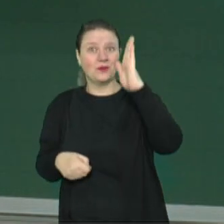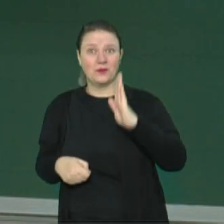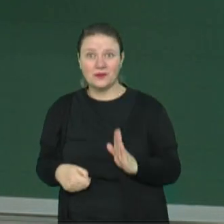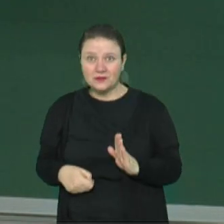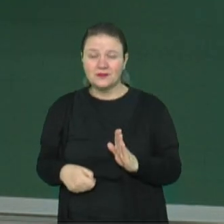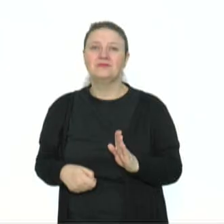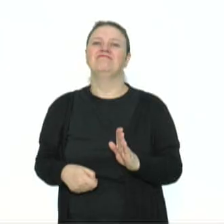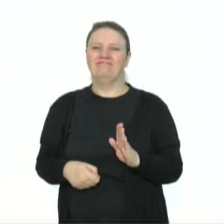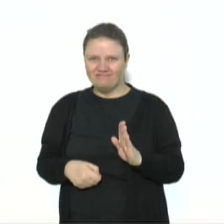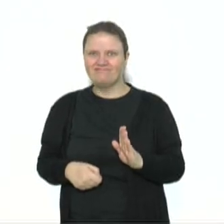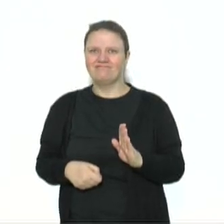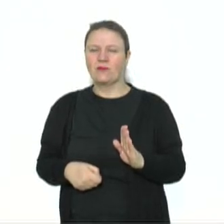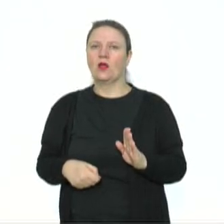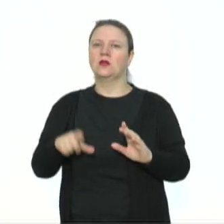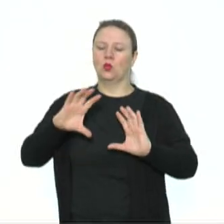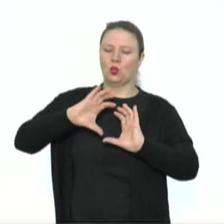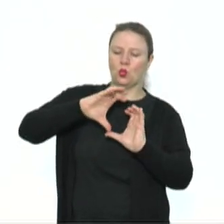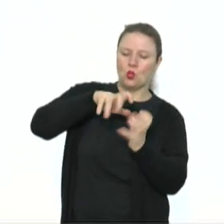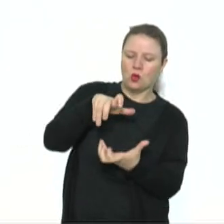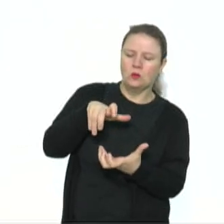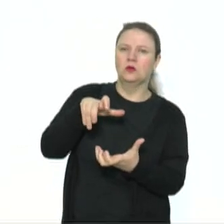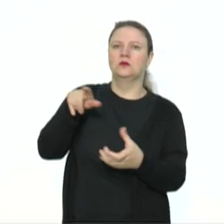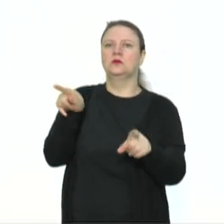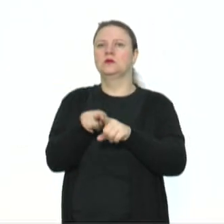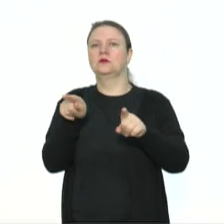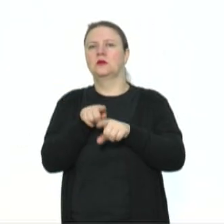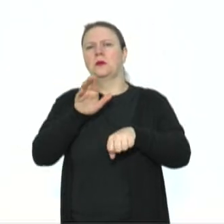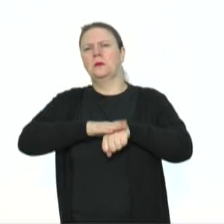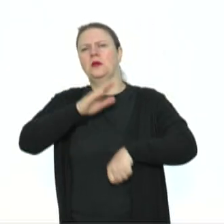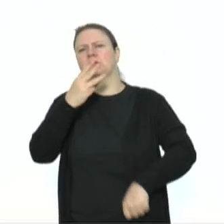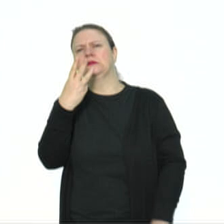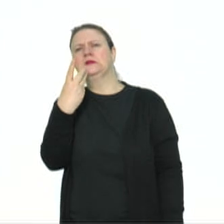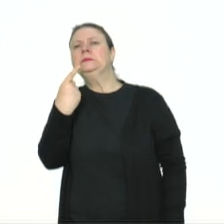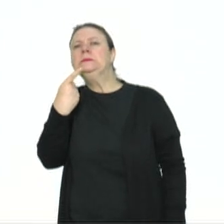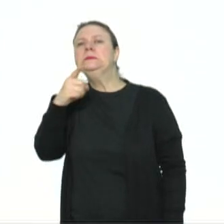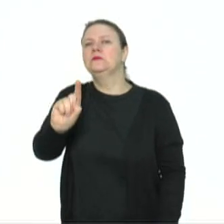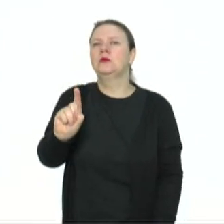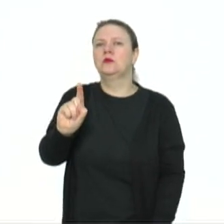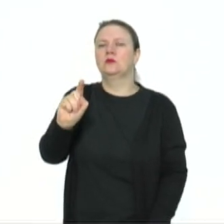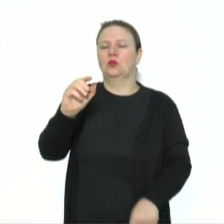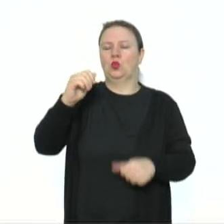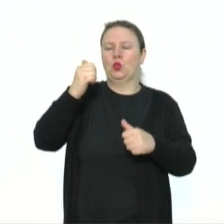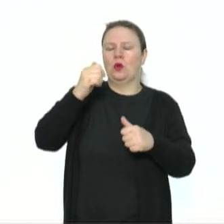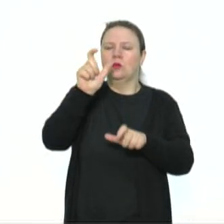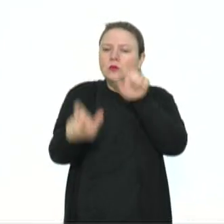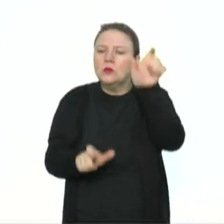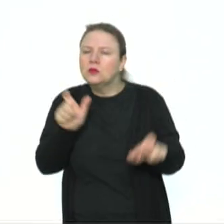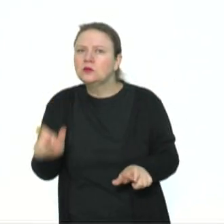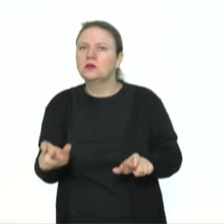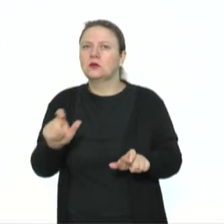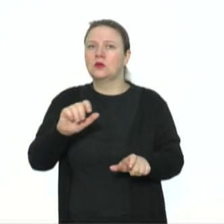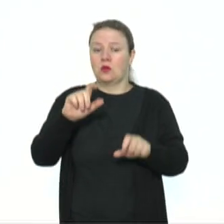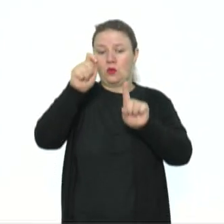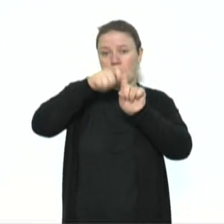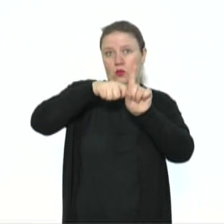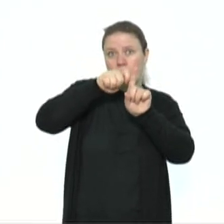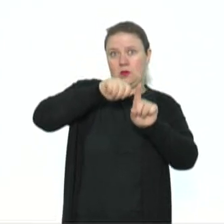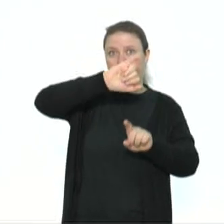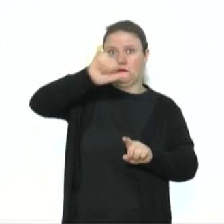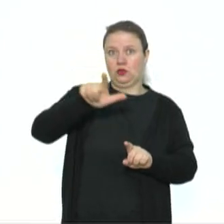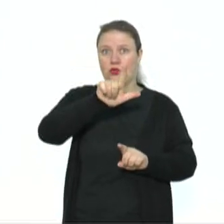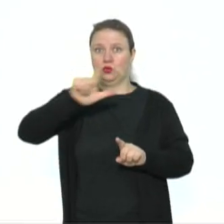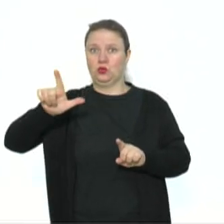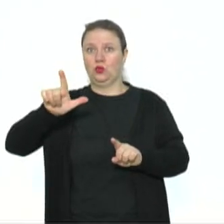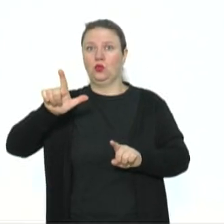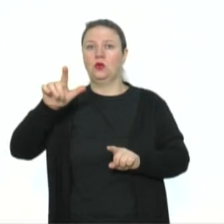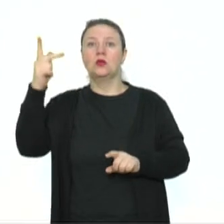um torneio mundial, né, que conta com mais de 3 mil atletas. Então ele acontece todo mês de julho em São Paulo, no ginásio